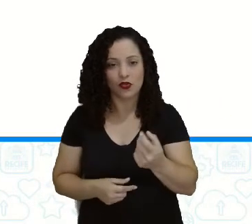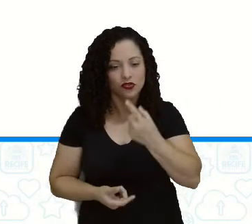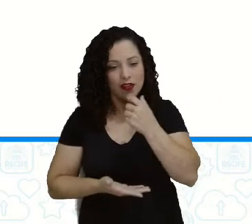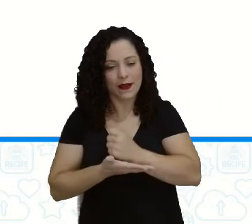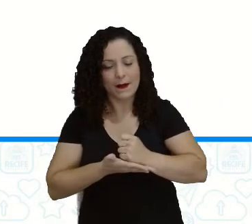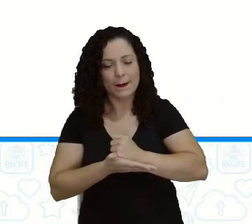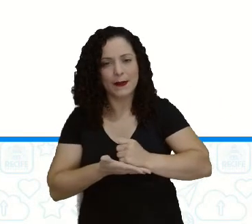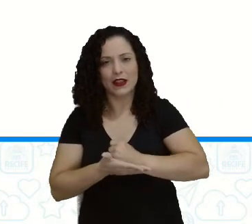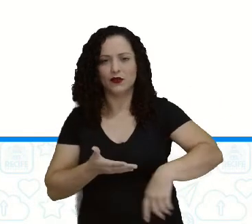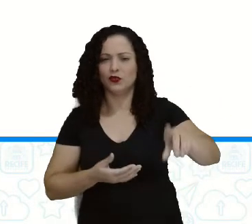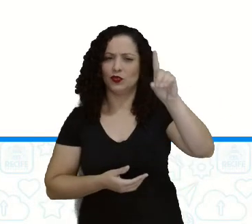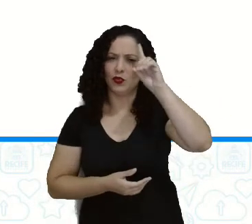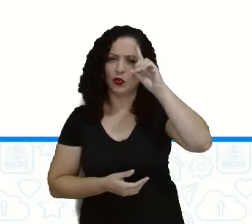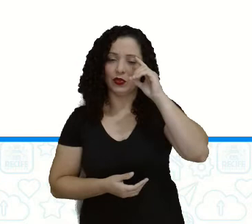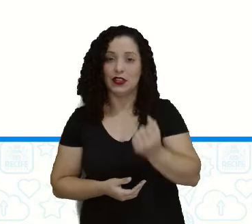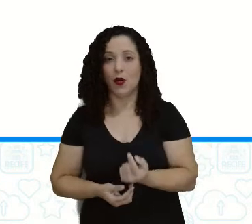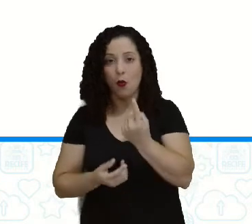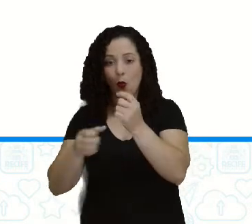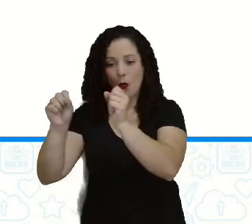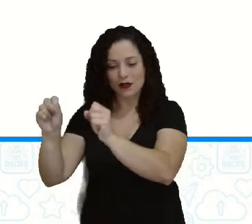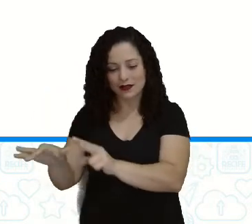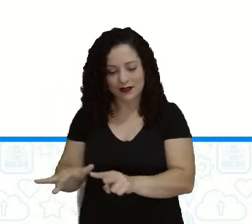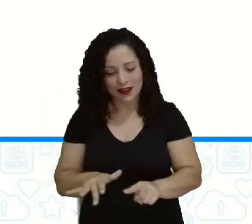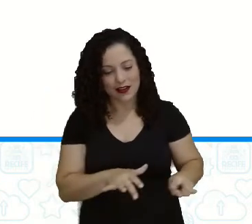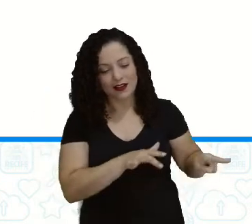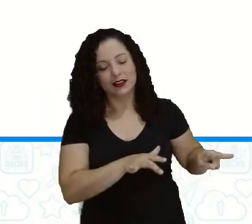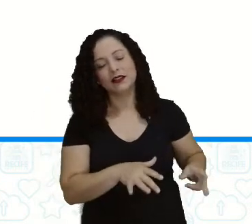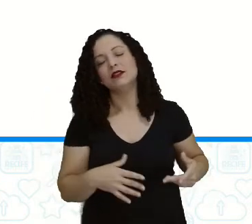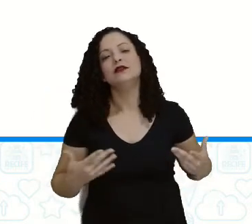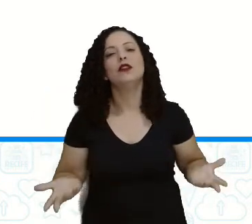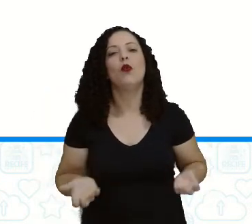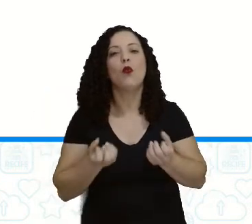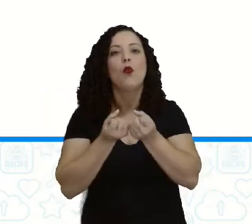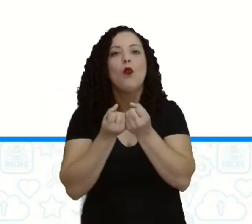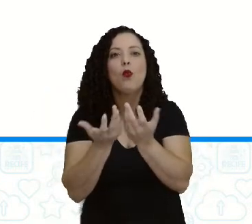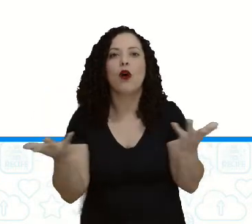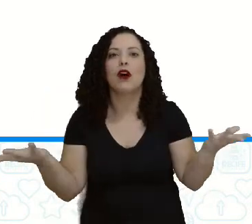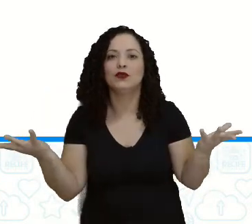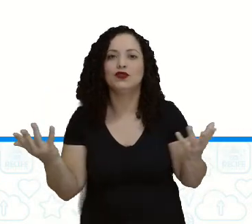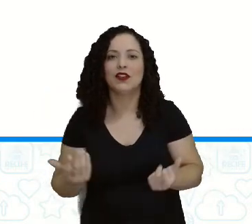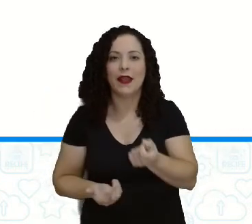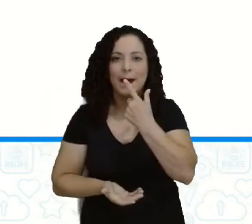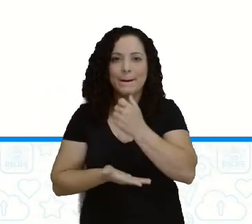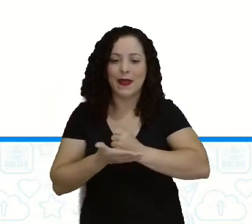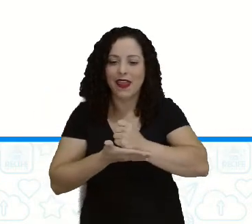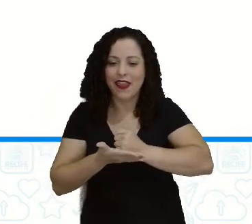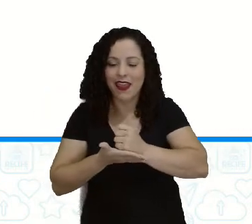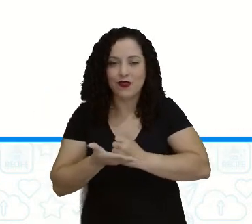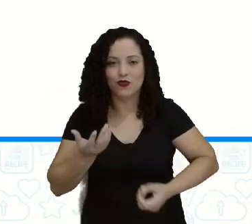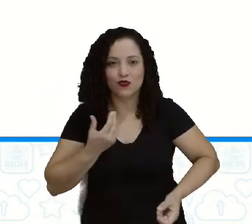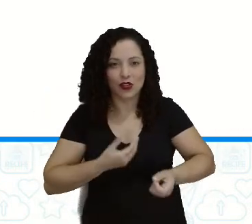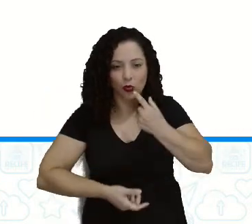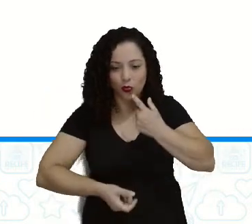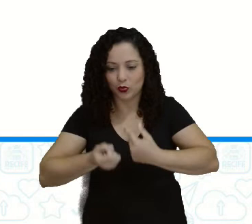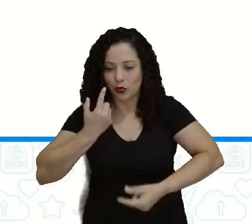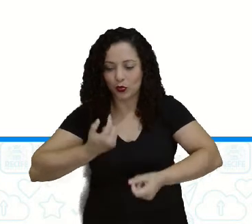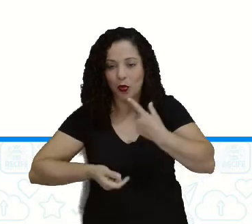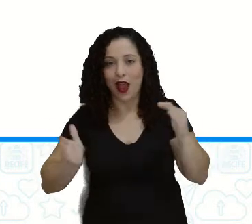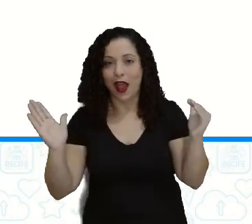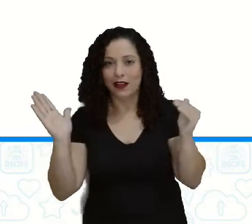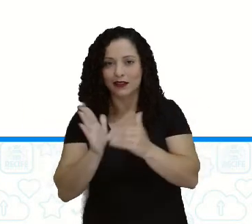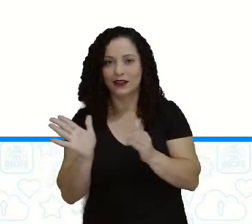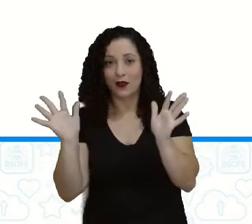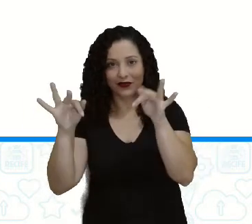semana. Quantos comprimidos ela irá tomar até completar o tratamento? Então, a gente tem que